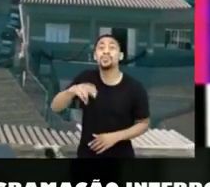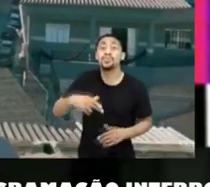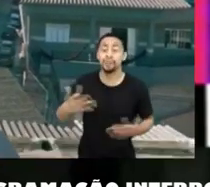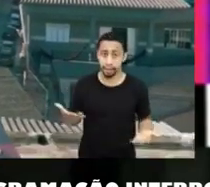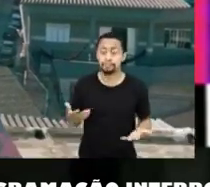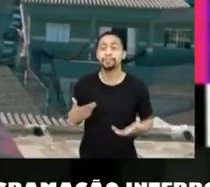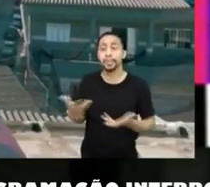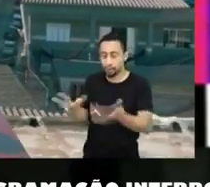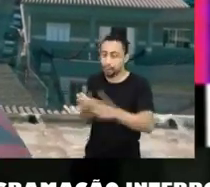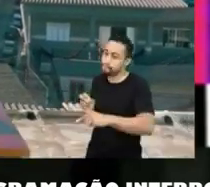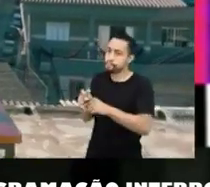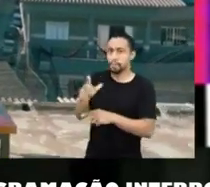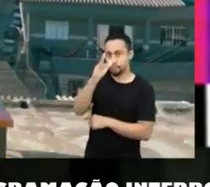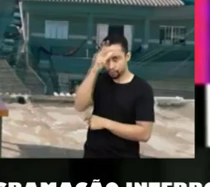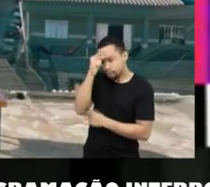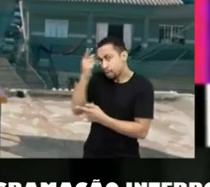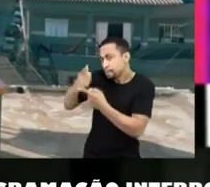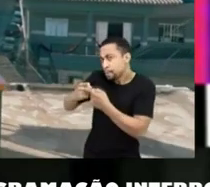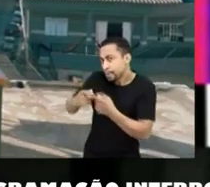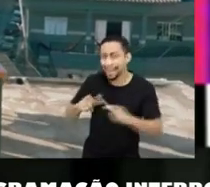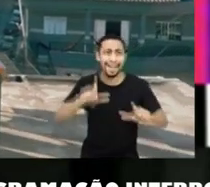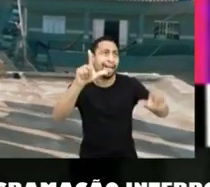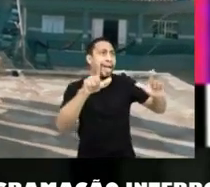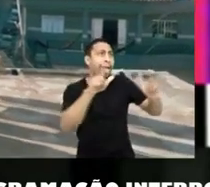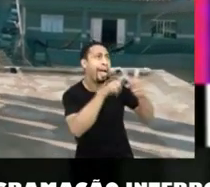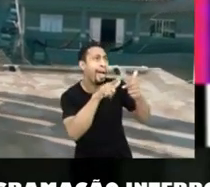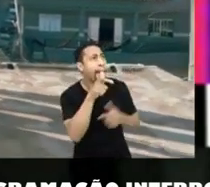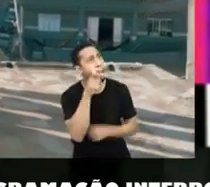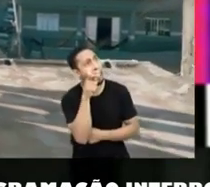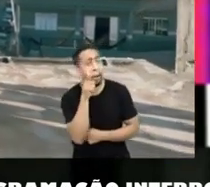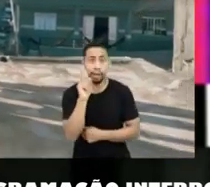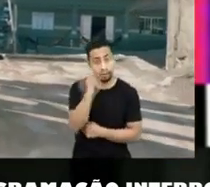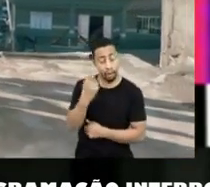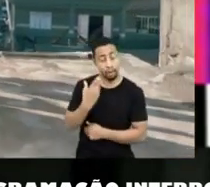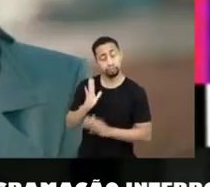para enfrentar problemas que eu conheço porque vivi, não